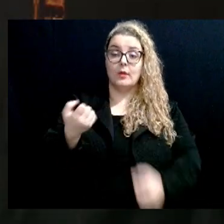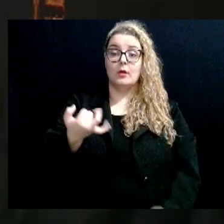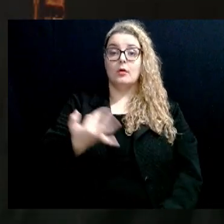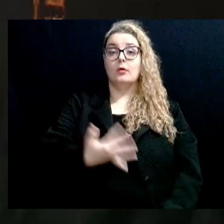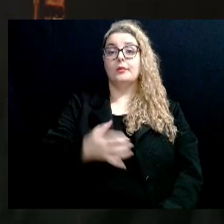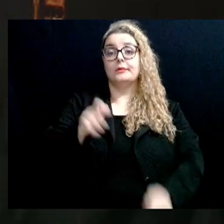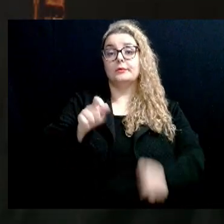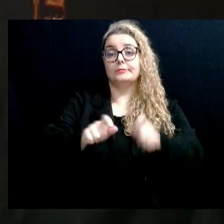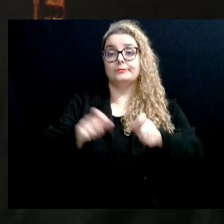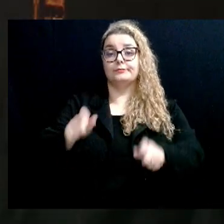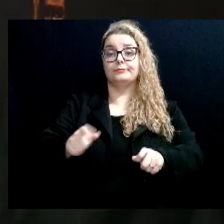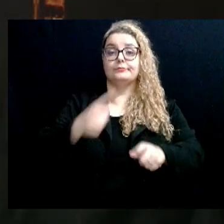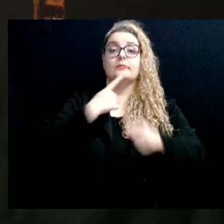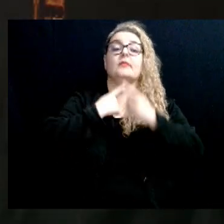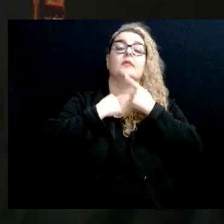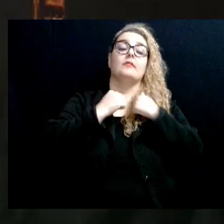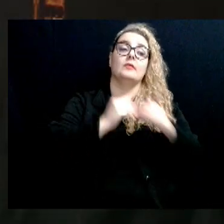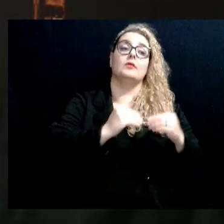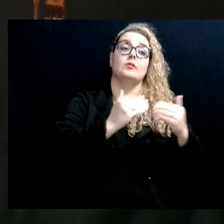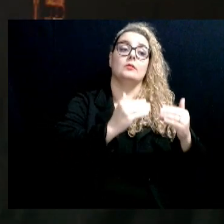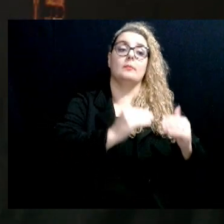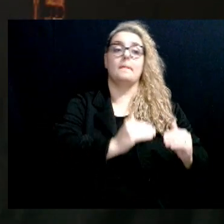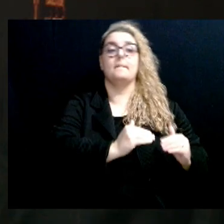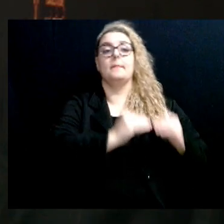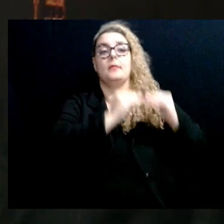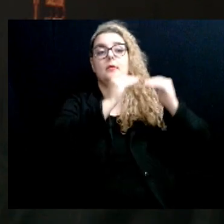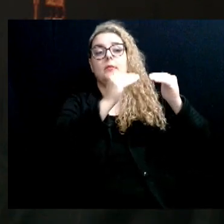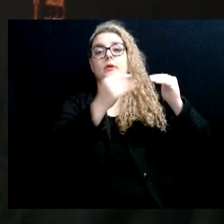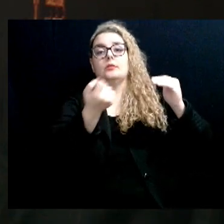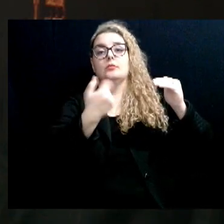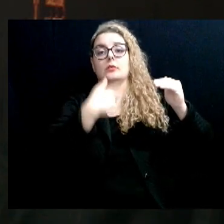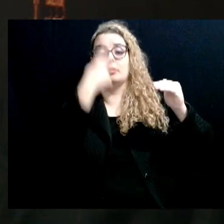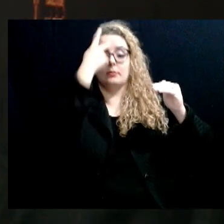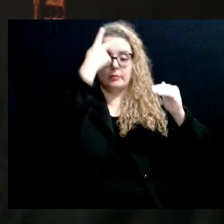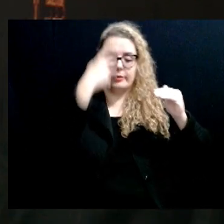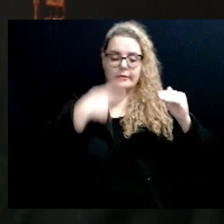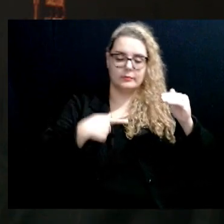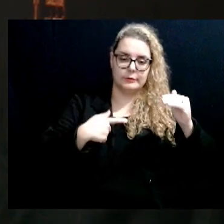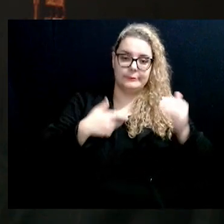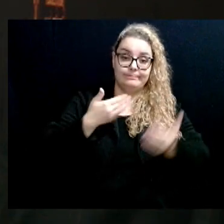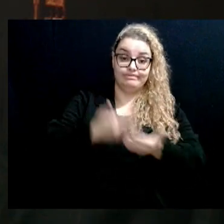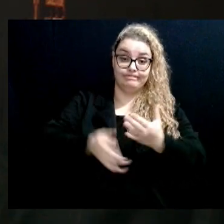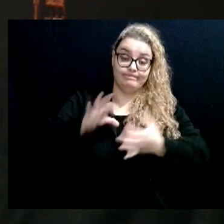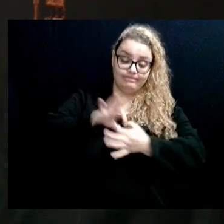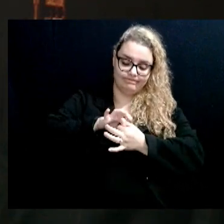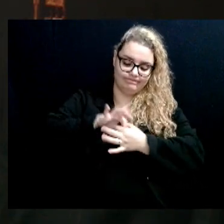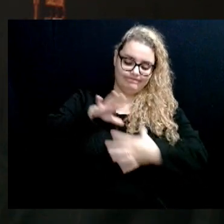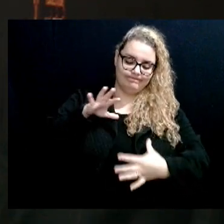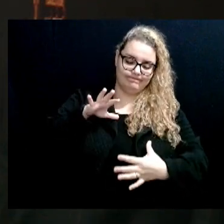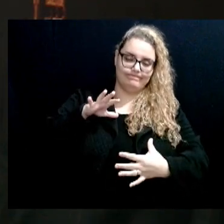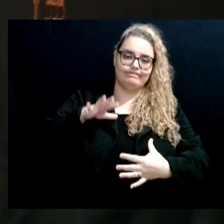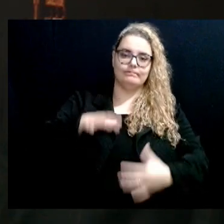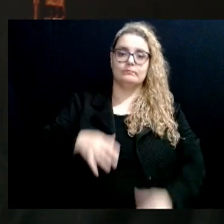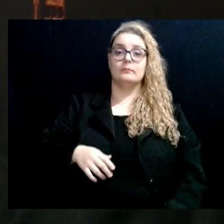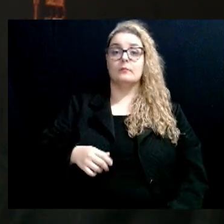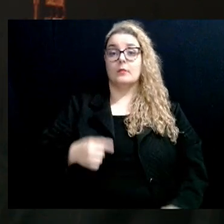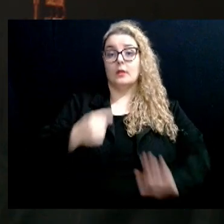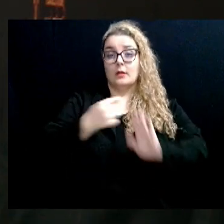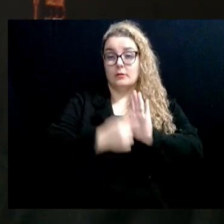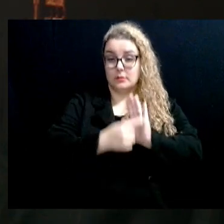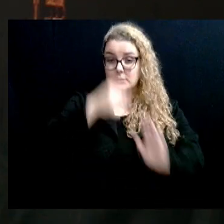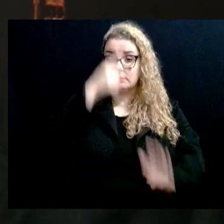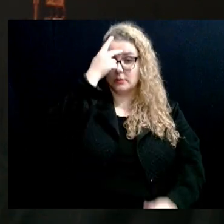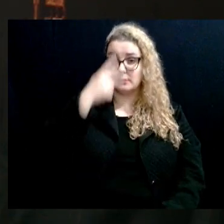do outro em primeiro lugar até perderem a conexão consigo mesmas? A autoanulação pode aparecer em